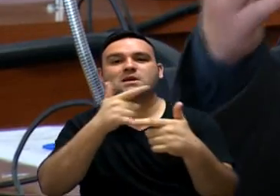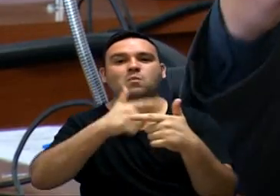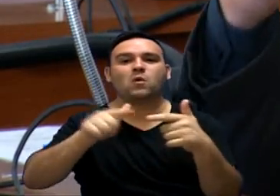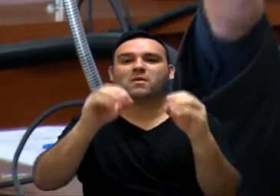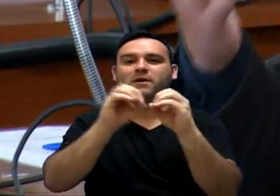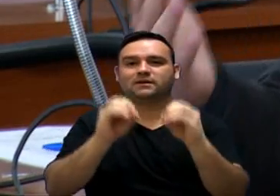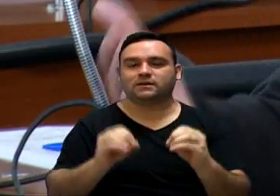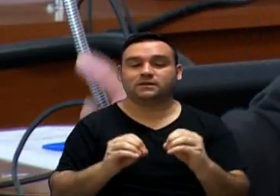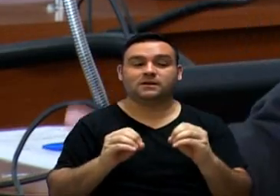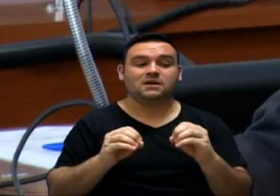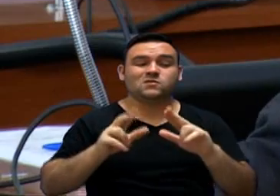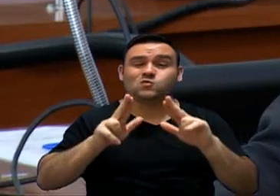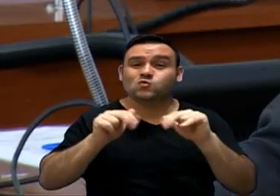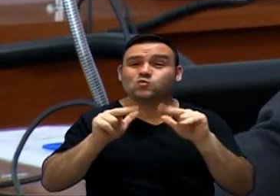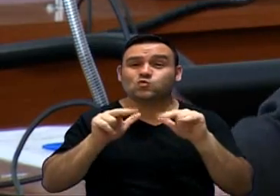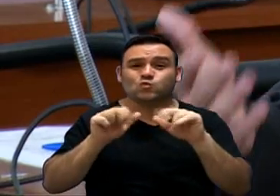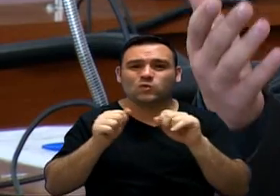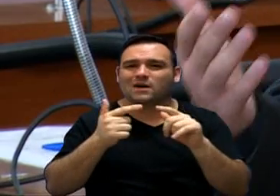nenhum. E